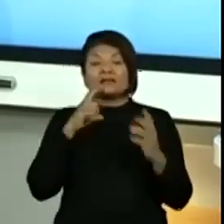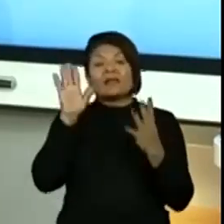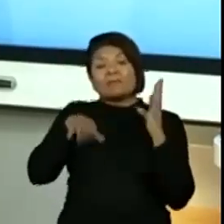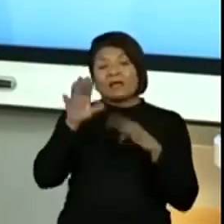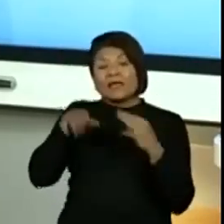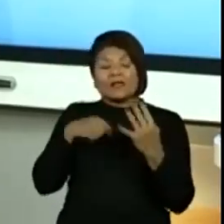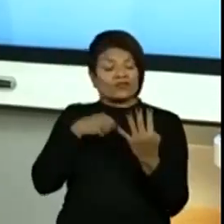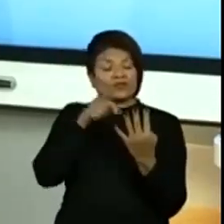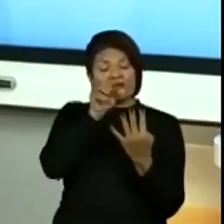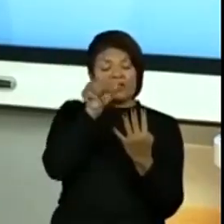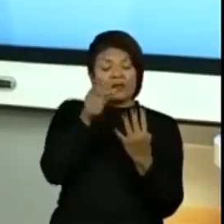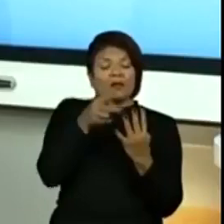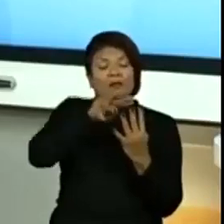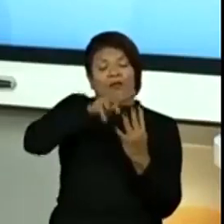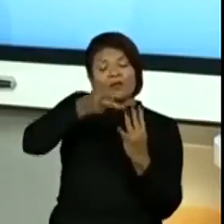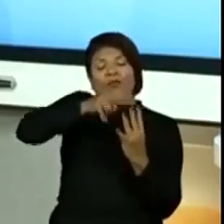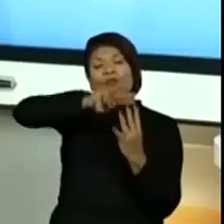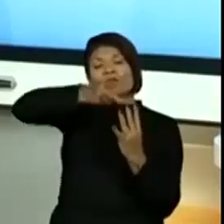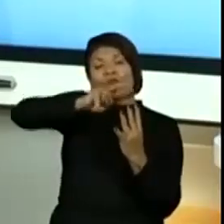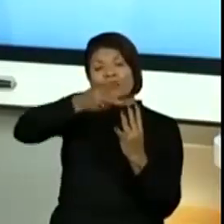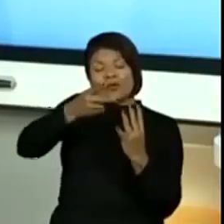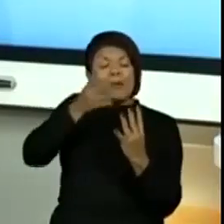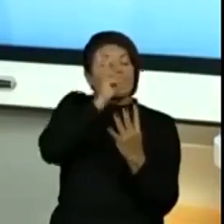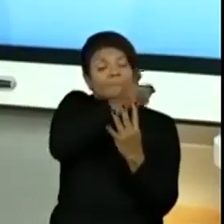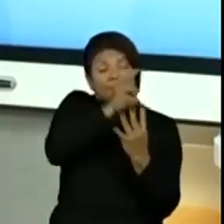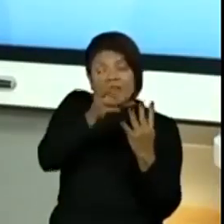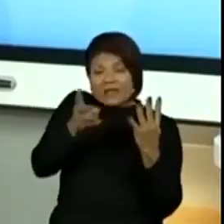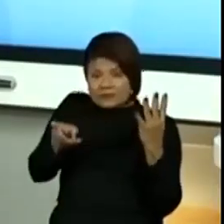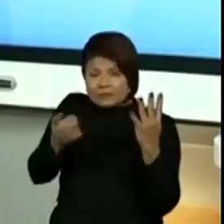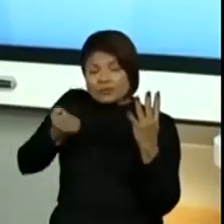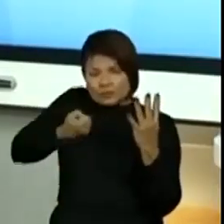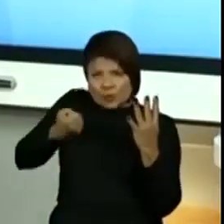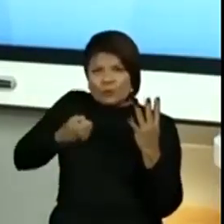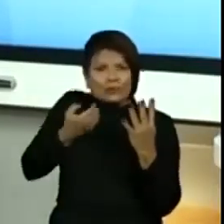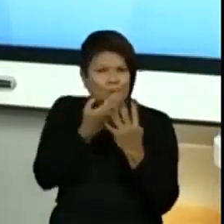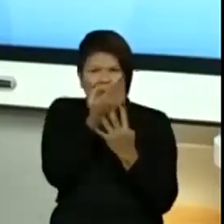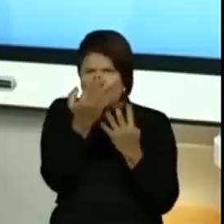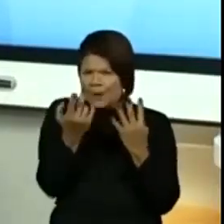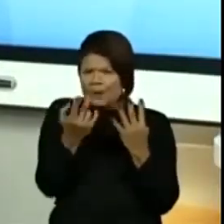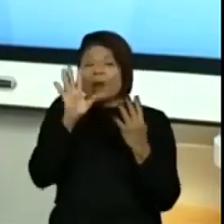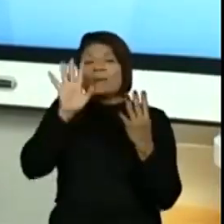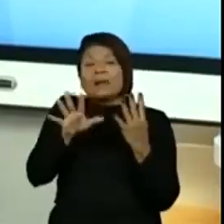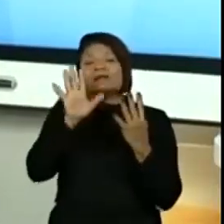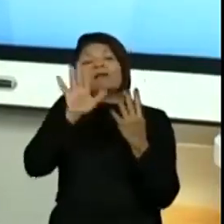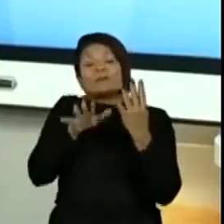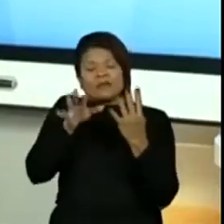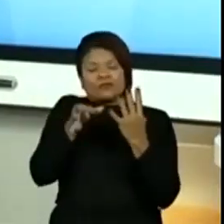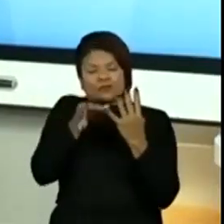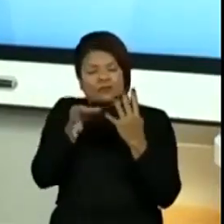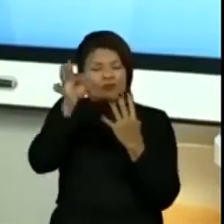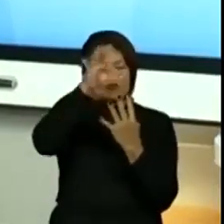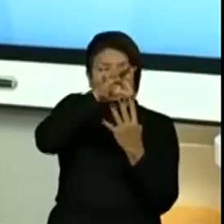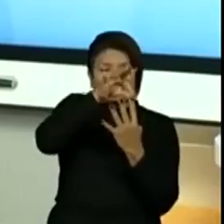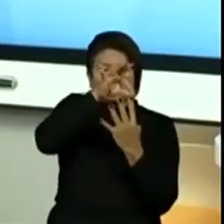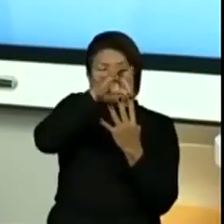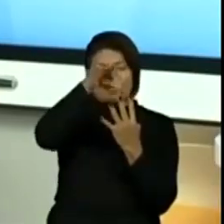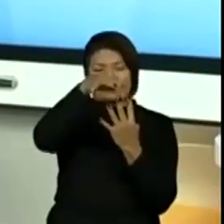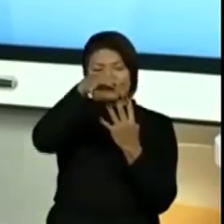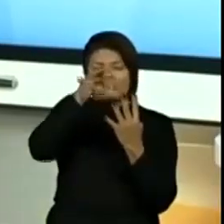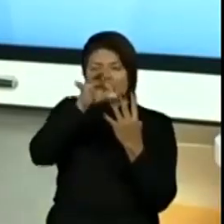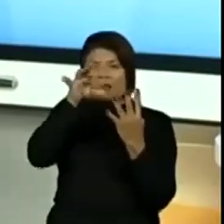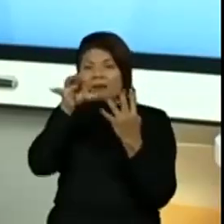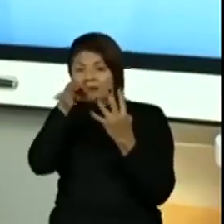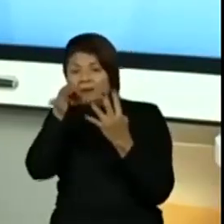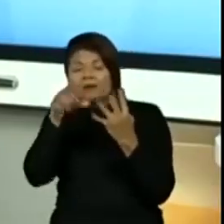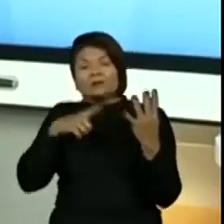posicional. Então, apesar dos algarismos serem os mesmos, de acordo com a posição que eles ocupam, eles vão indicar